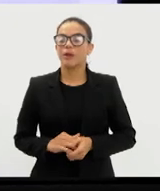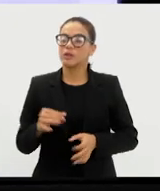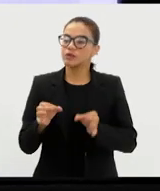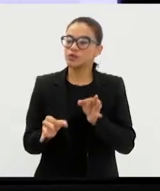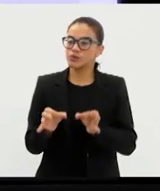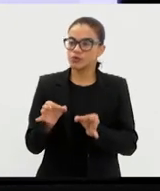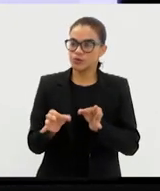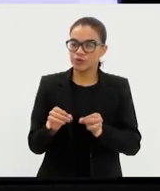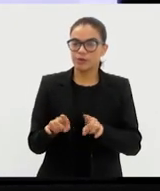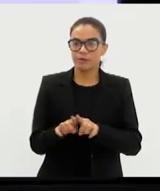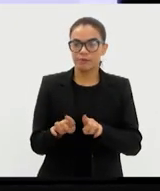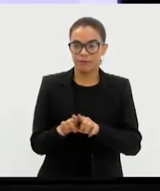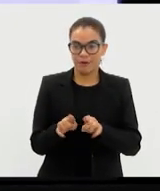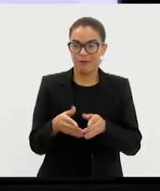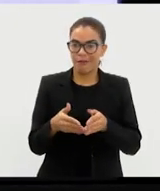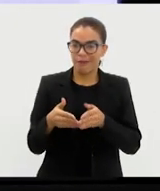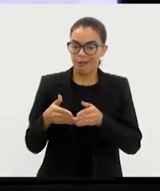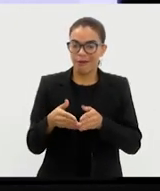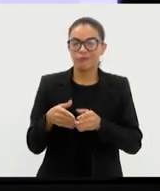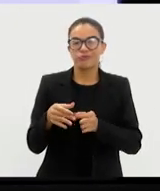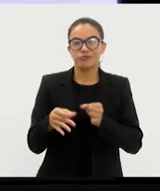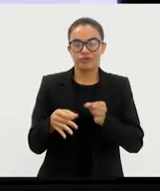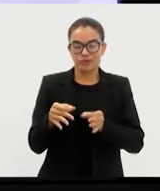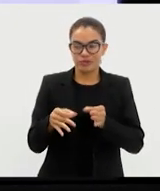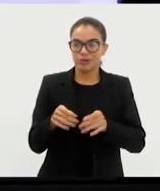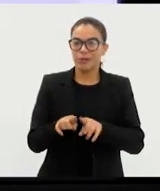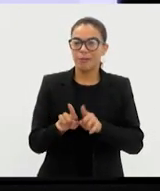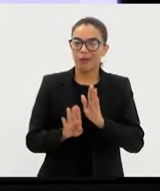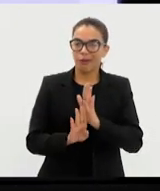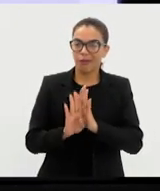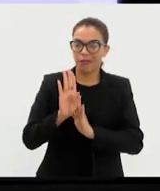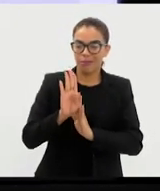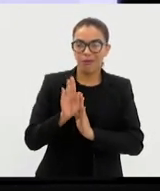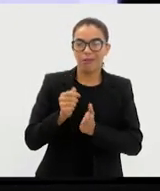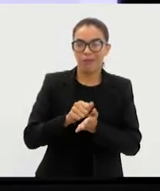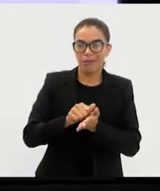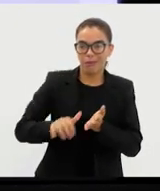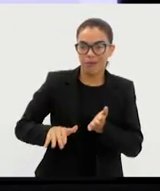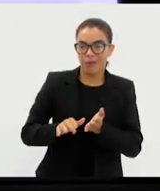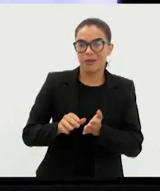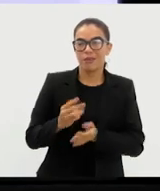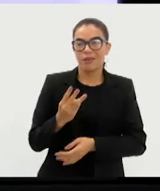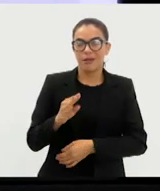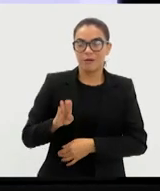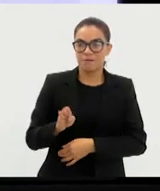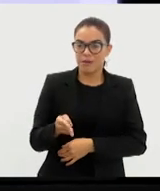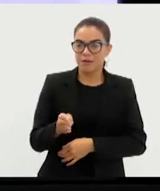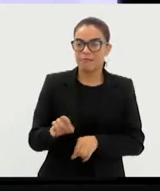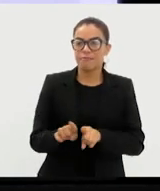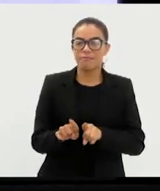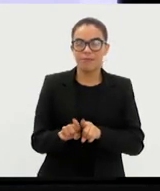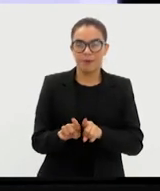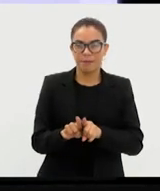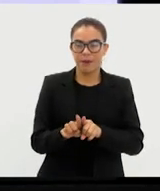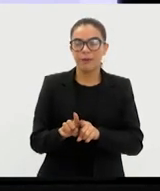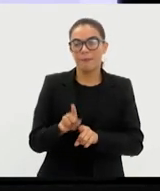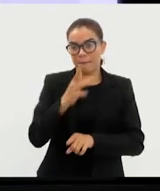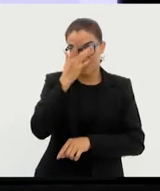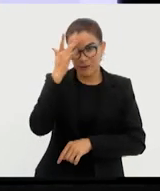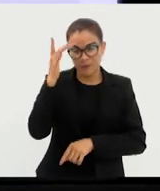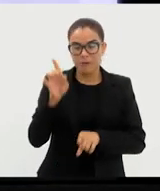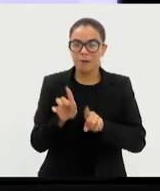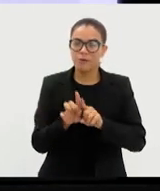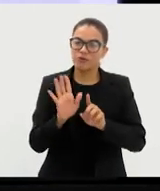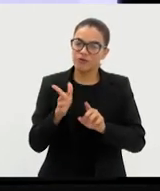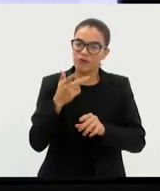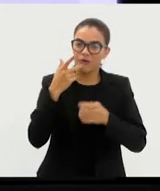Judiciária e essencial à justiça, nós temos aqui crescimento das despesas de 1,3 bi, também muito o pessoal, que já foi citado